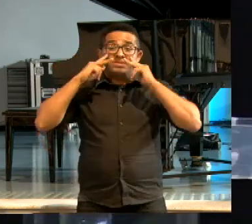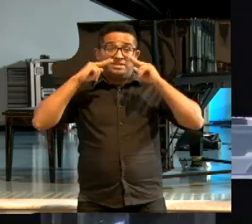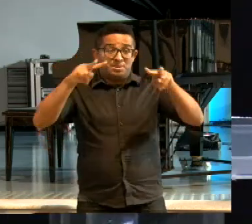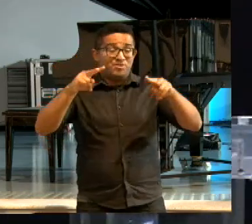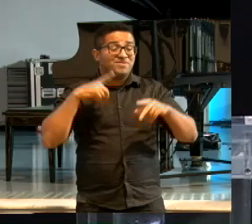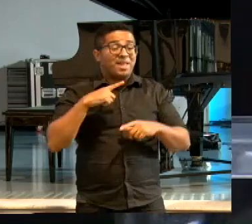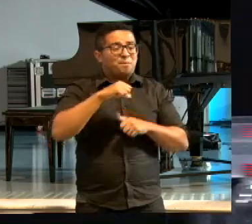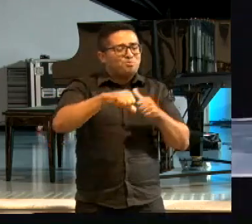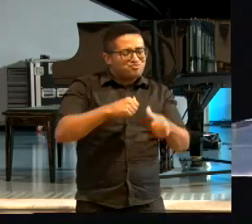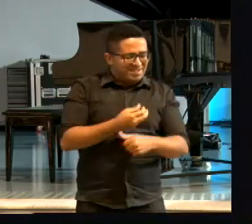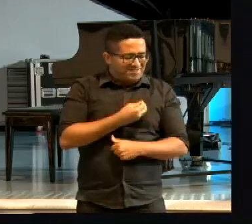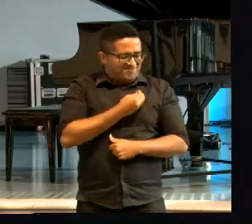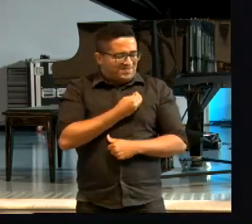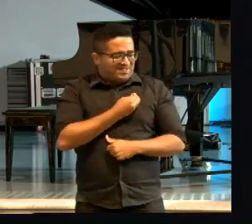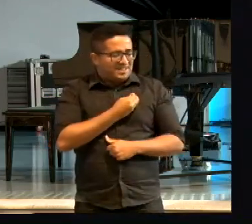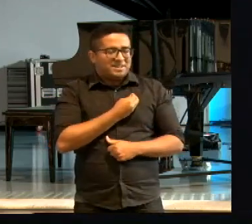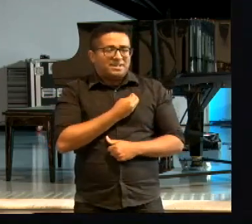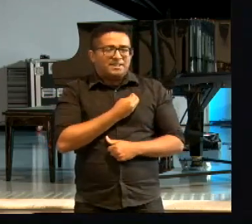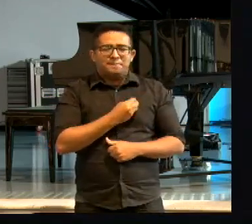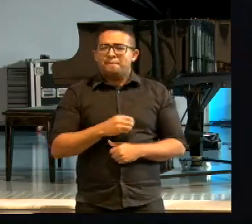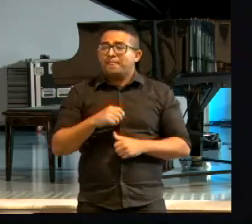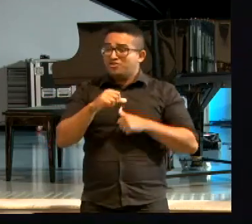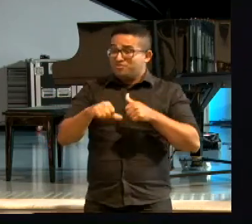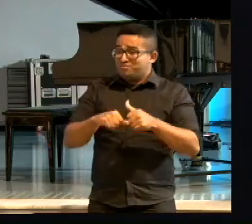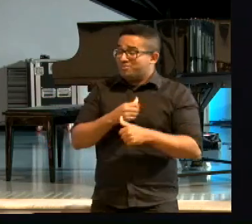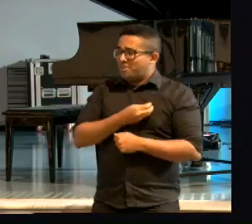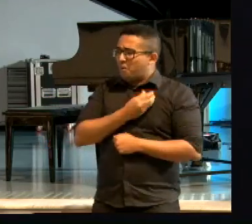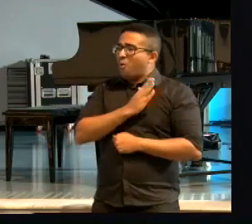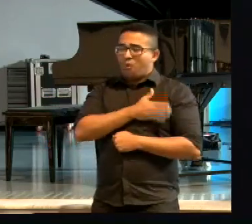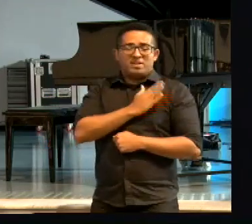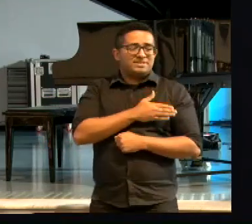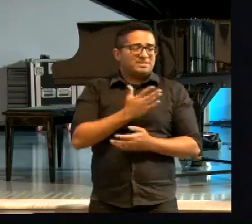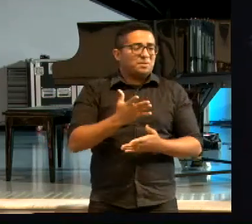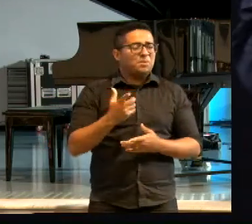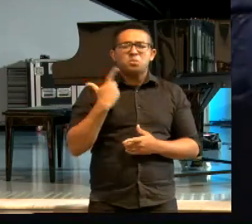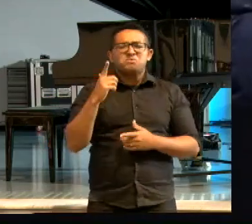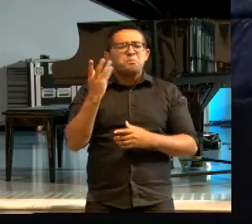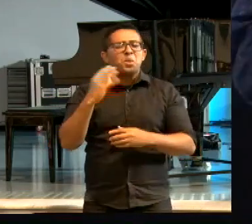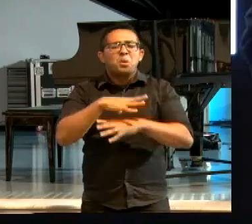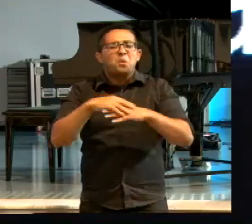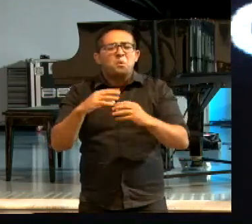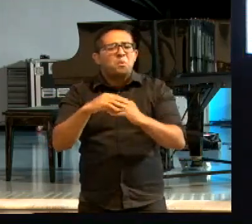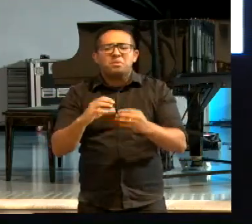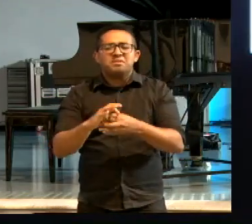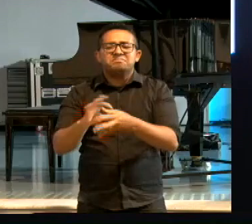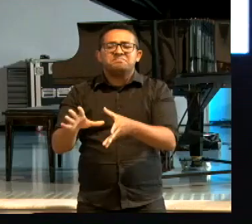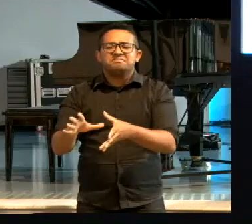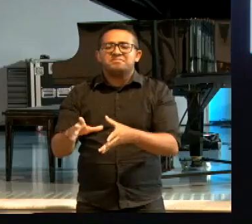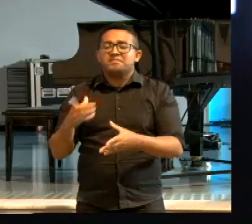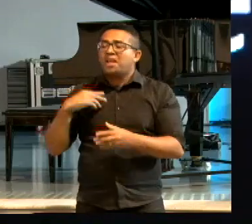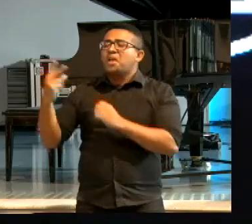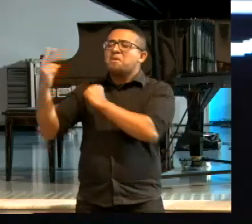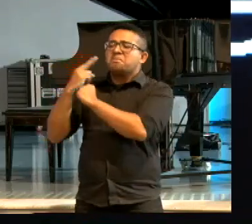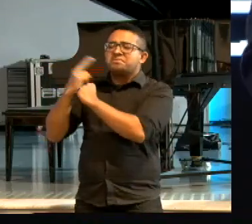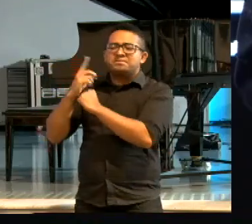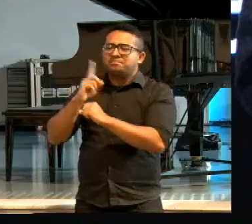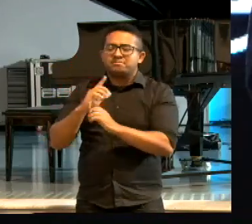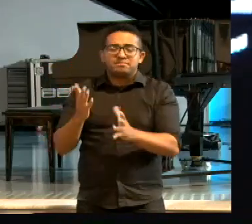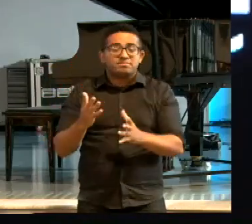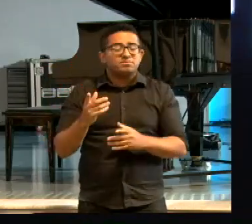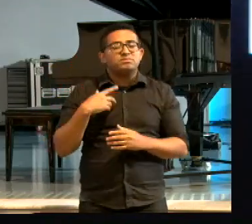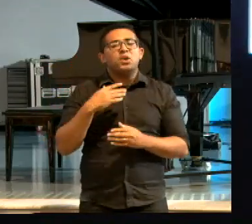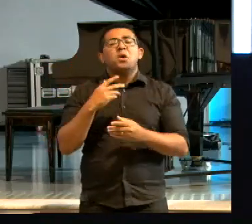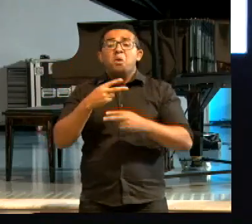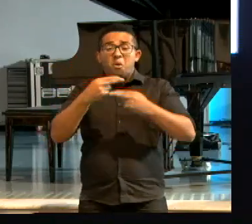mudança de vida, transformação. Nós não tínhamos tantos testemunhos de cura, de libertação, de provisão, coisas que